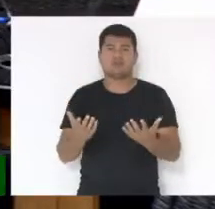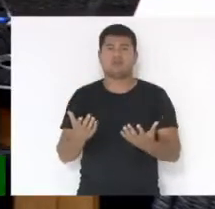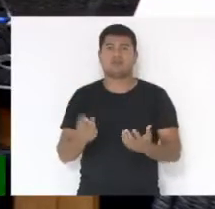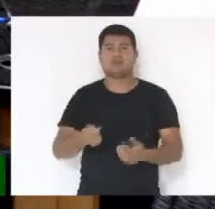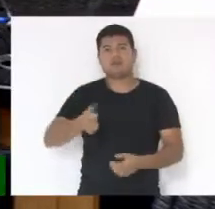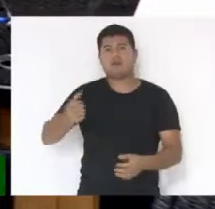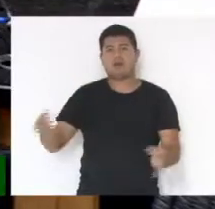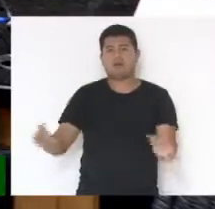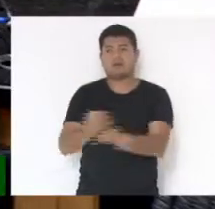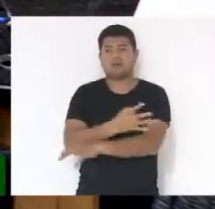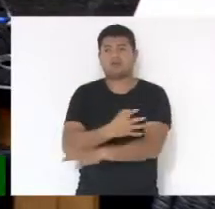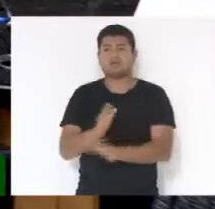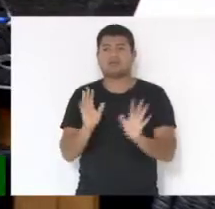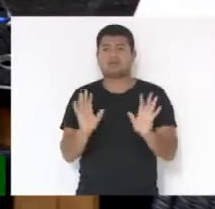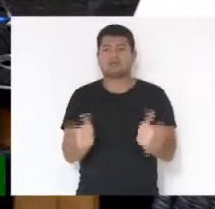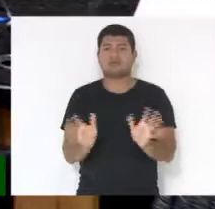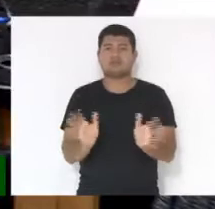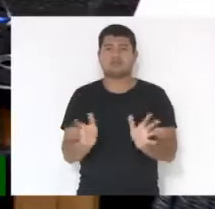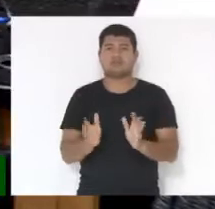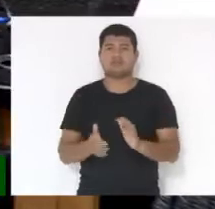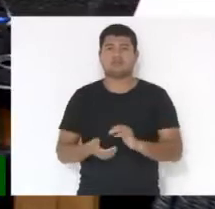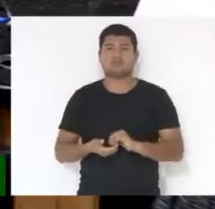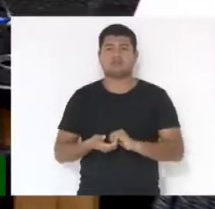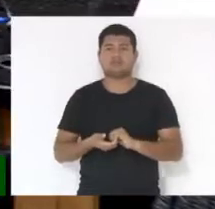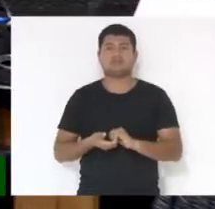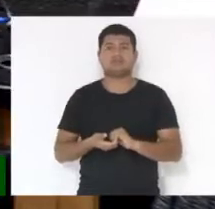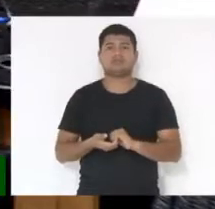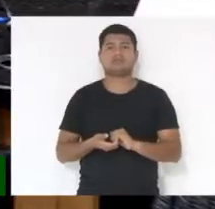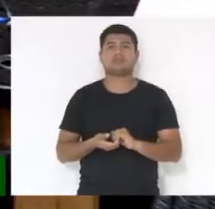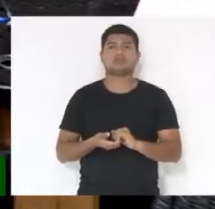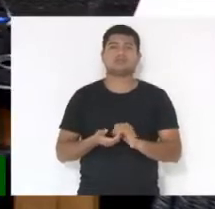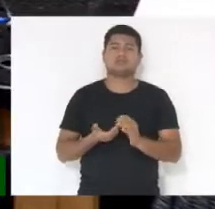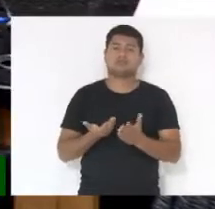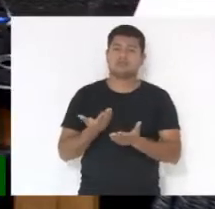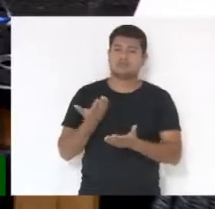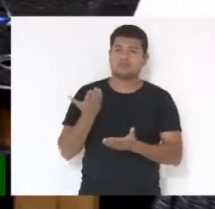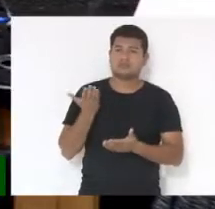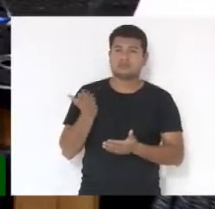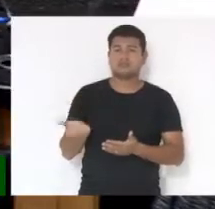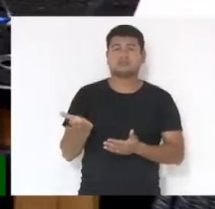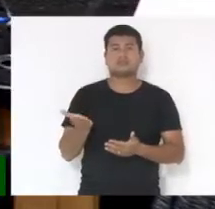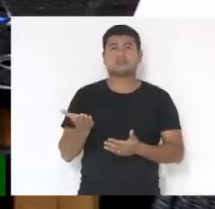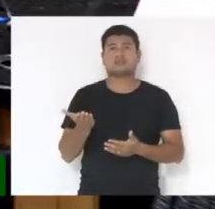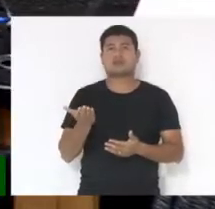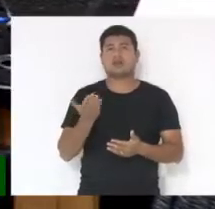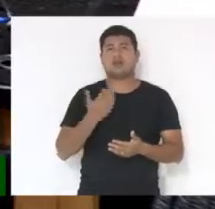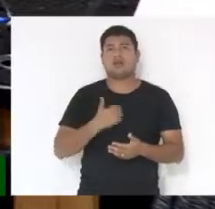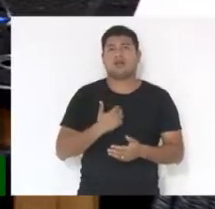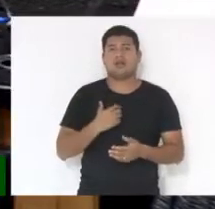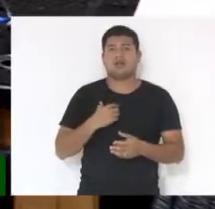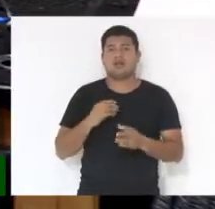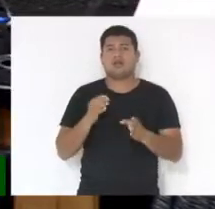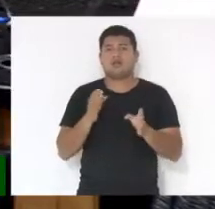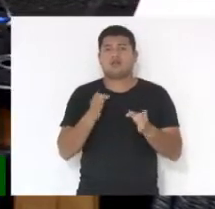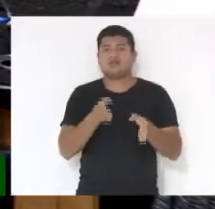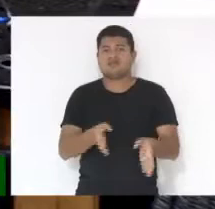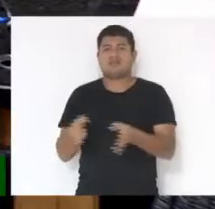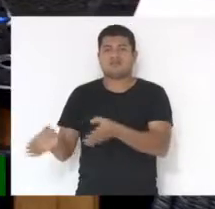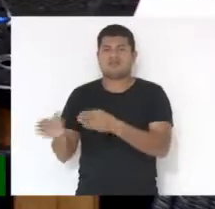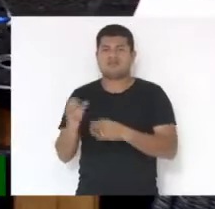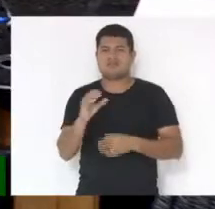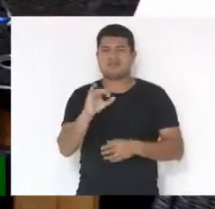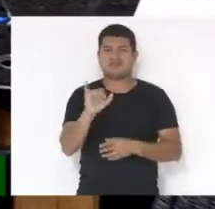quase finalizada ali à frente do cemitério Jardim da Paz, é uma obra